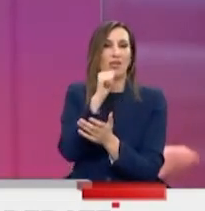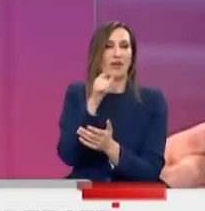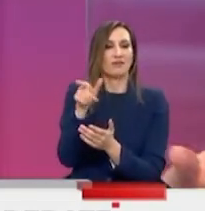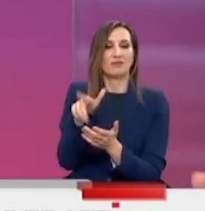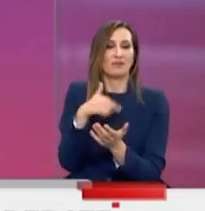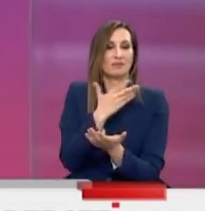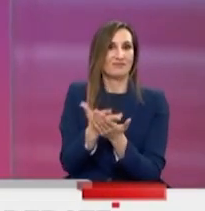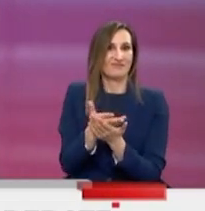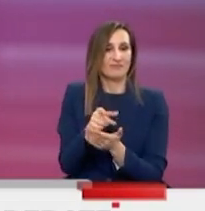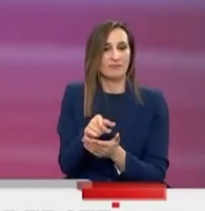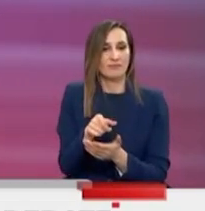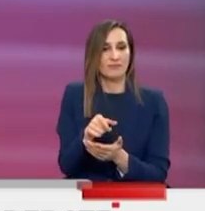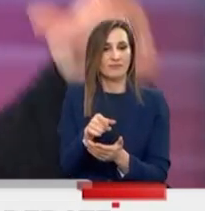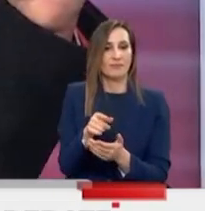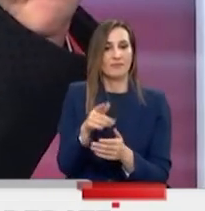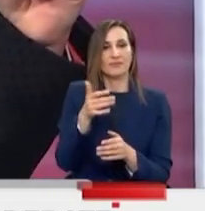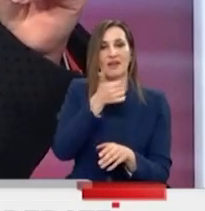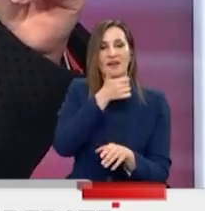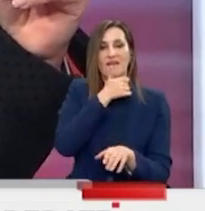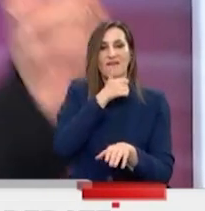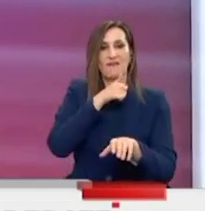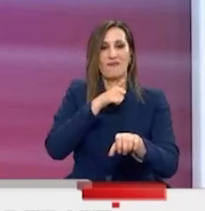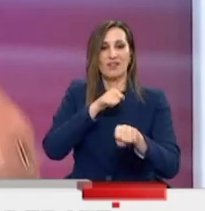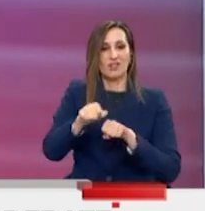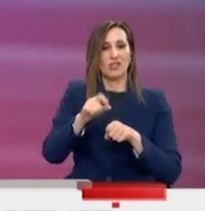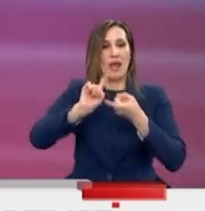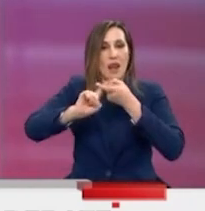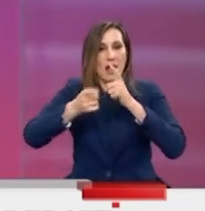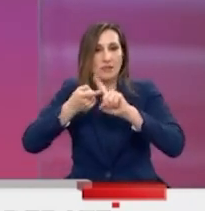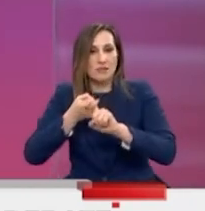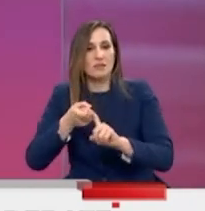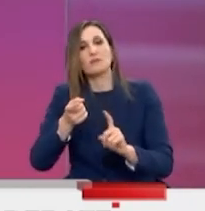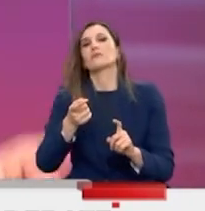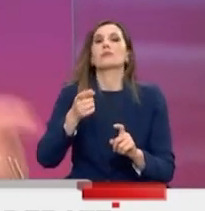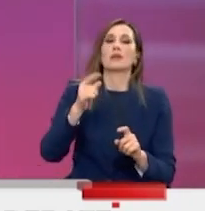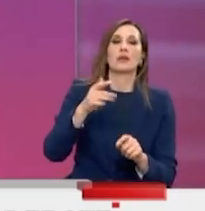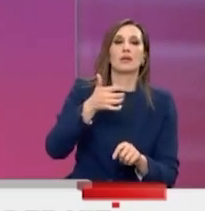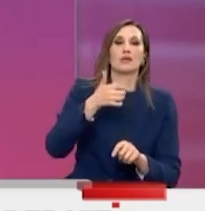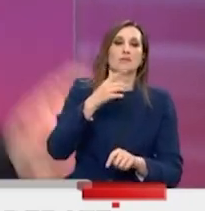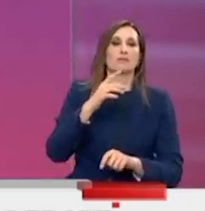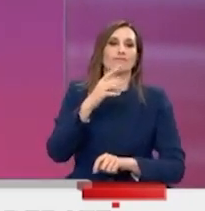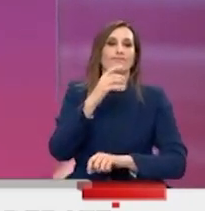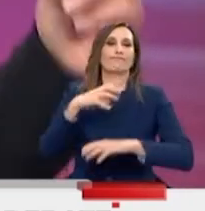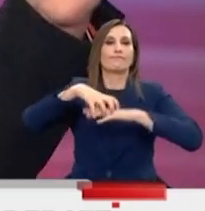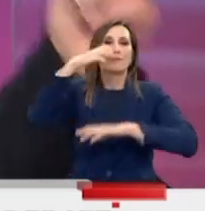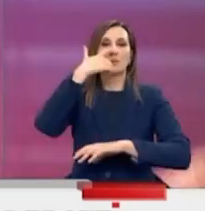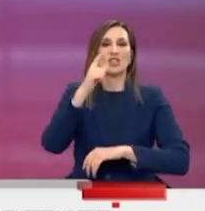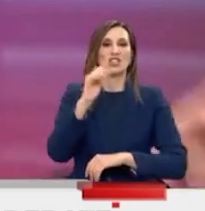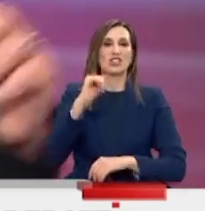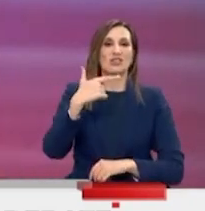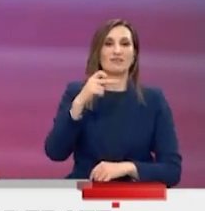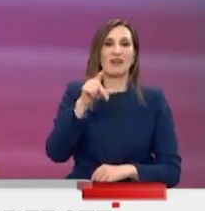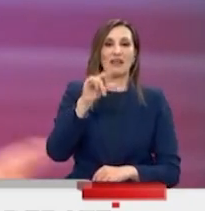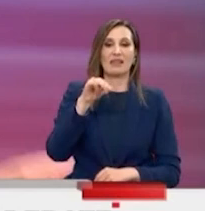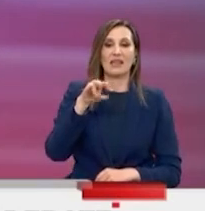quer os fascistas, quer os nazis, quer os totalitários stalinistas, sempre disseram